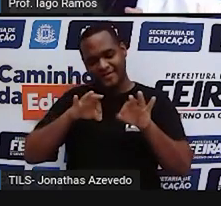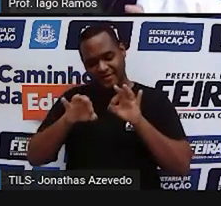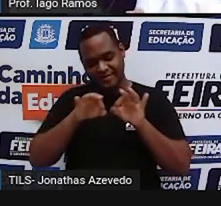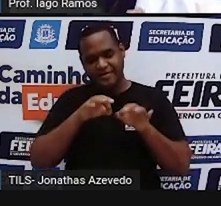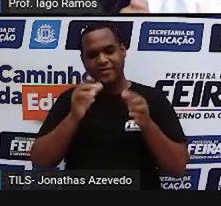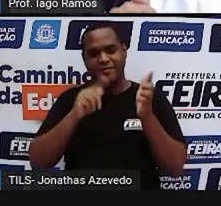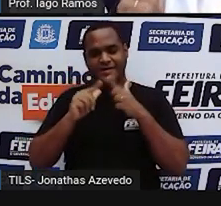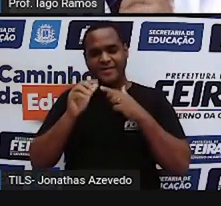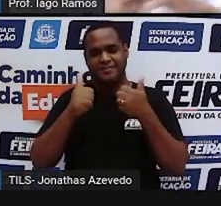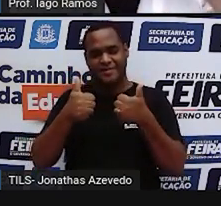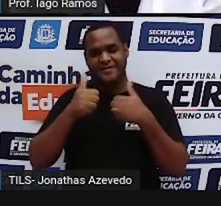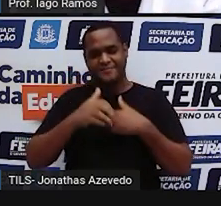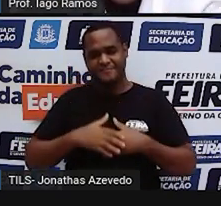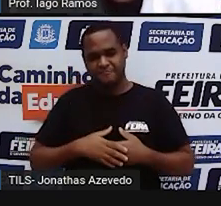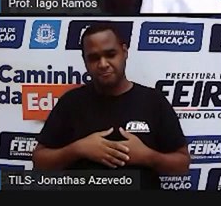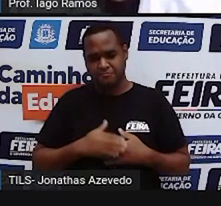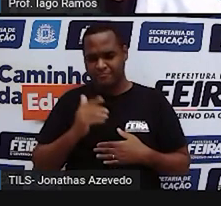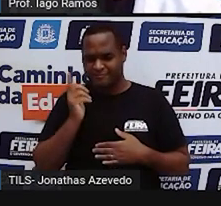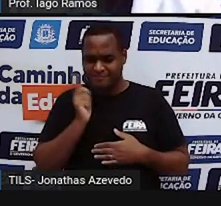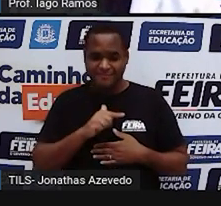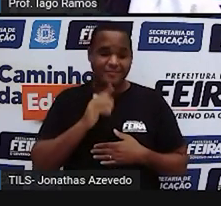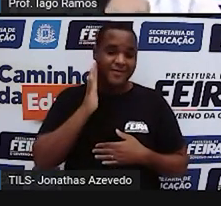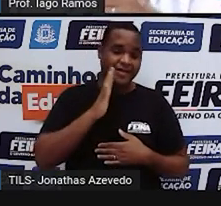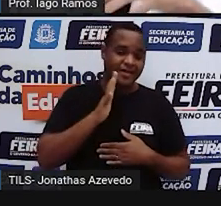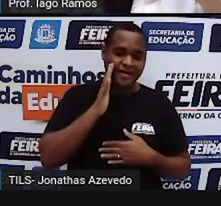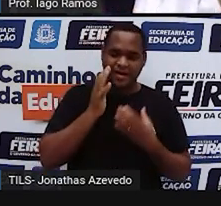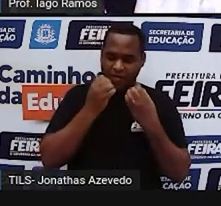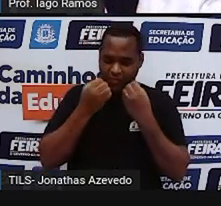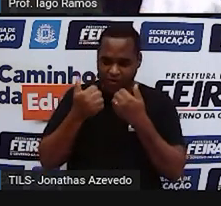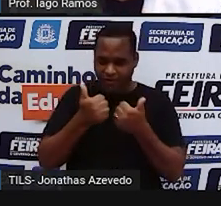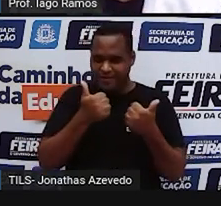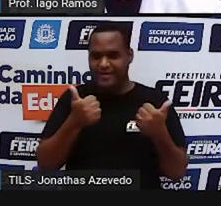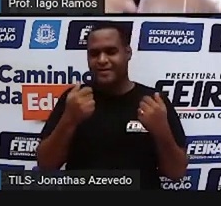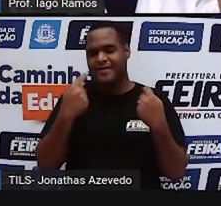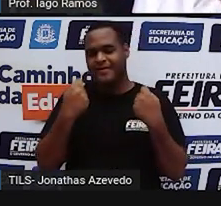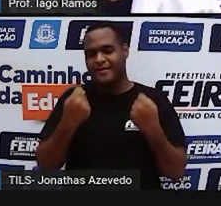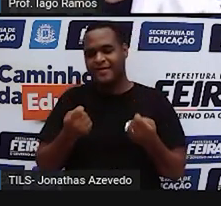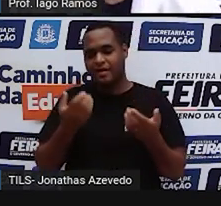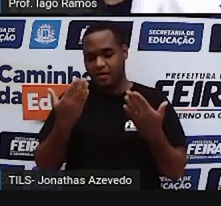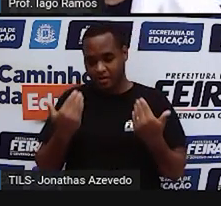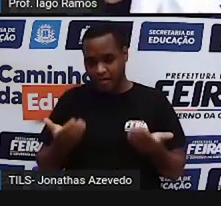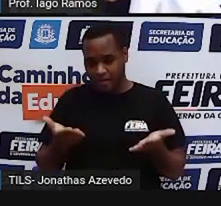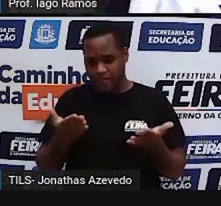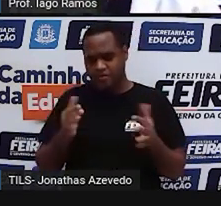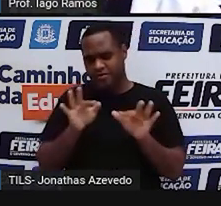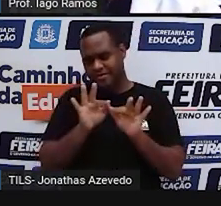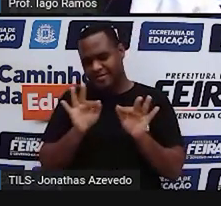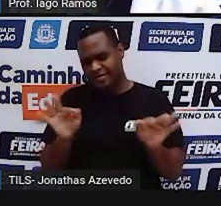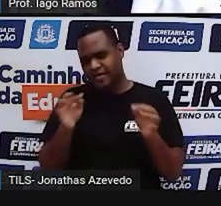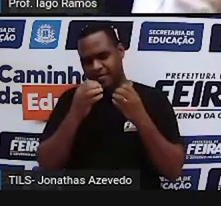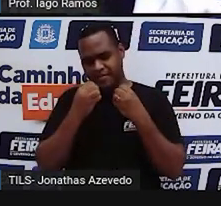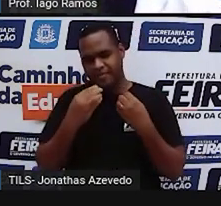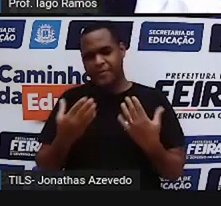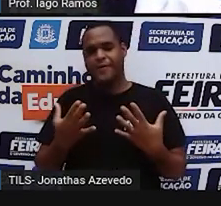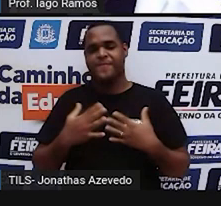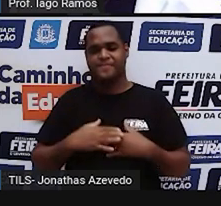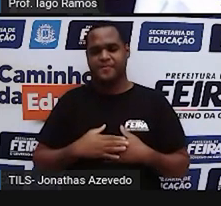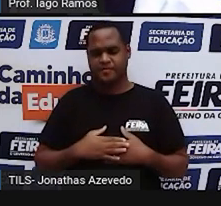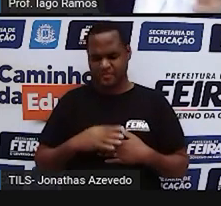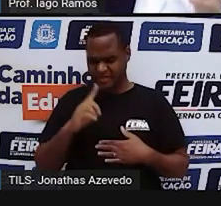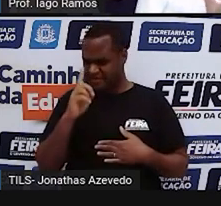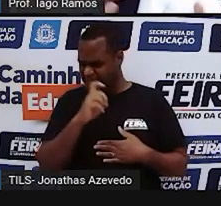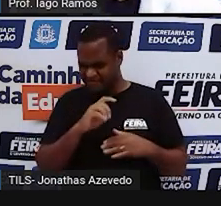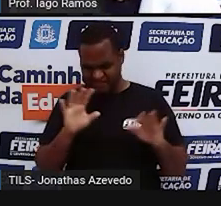que a gente conseguir o jeito que for mais legal do jeito que for mais leve mas simples né para quê